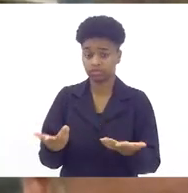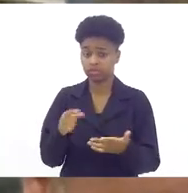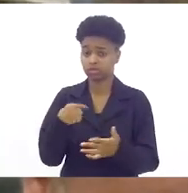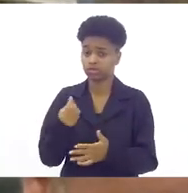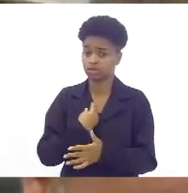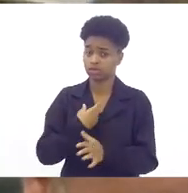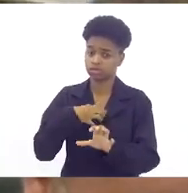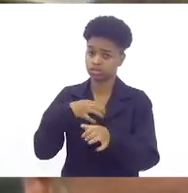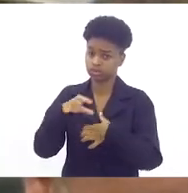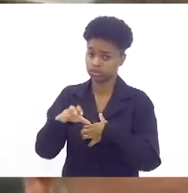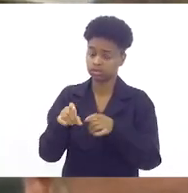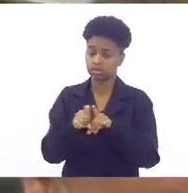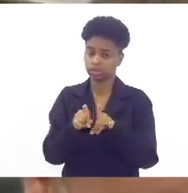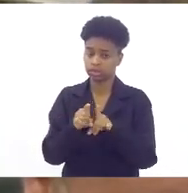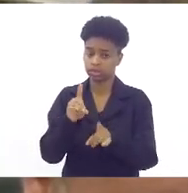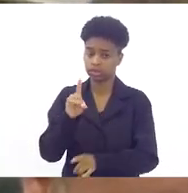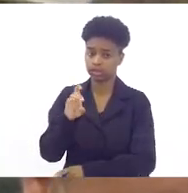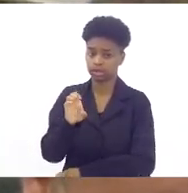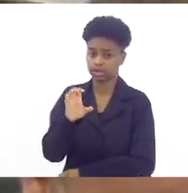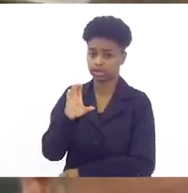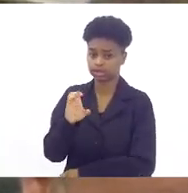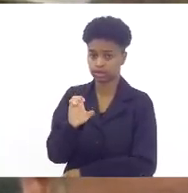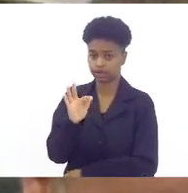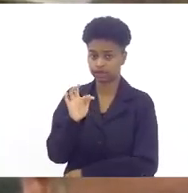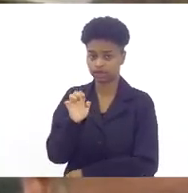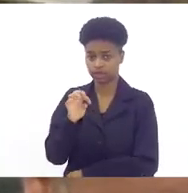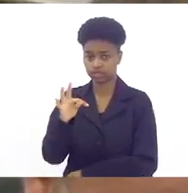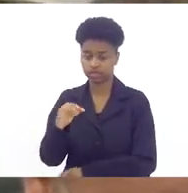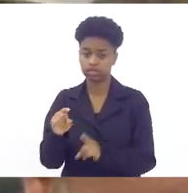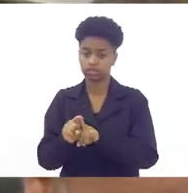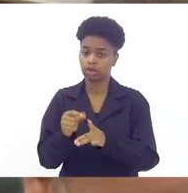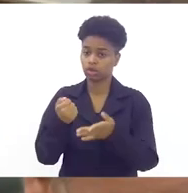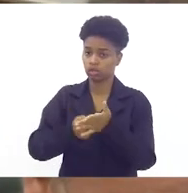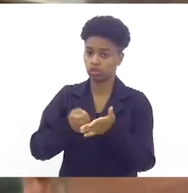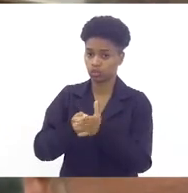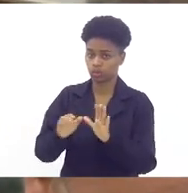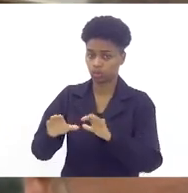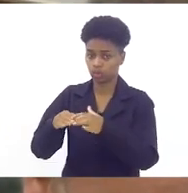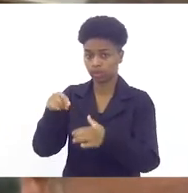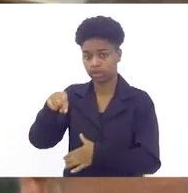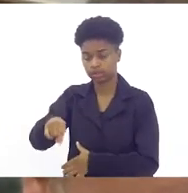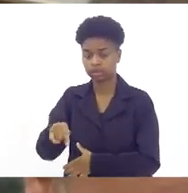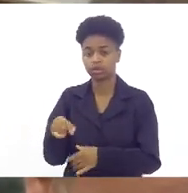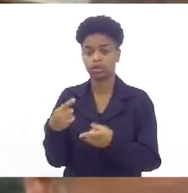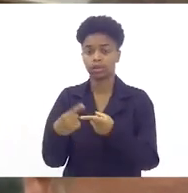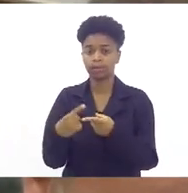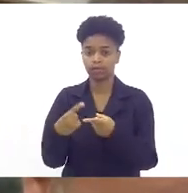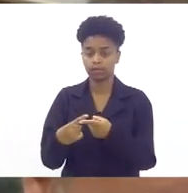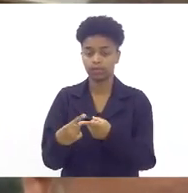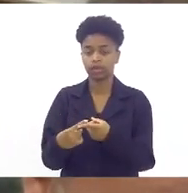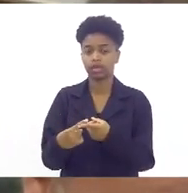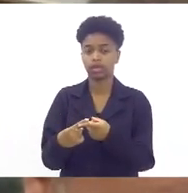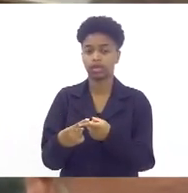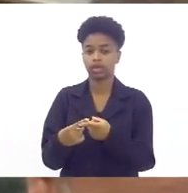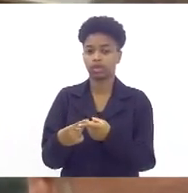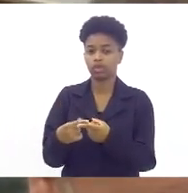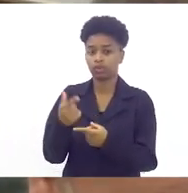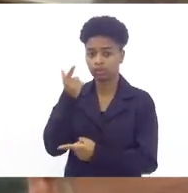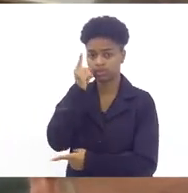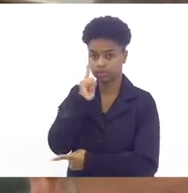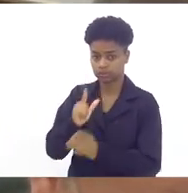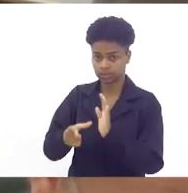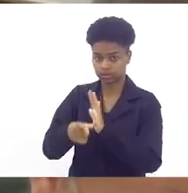sessão com irmã a dc7 foi uma luta da comunidade do CEFET que inclusive foi conquistado mesmo antes